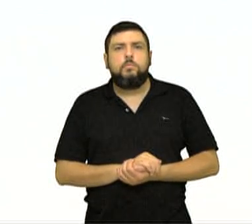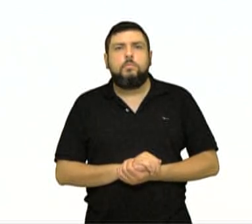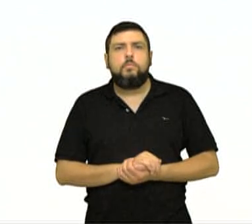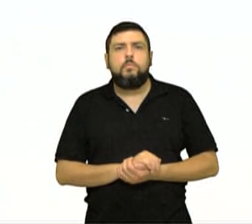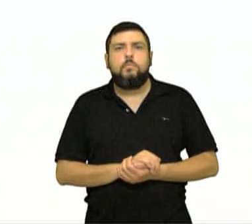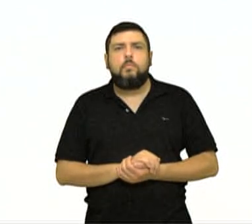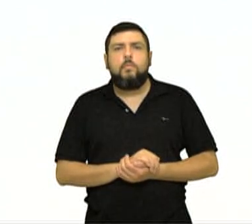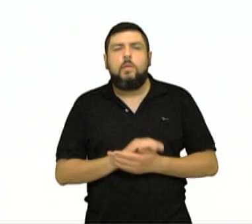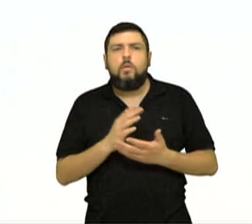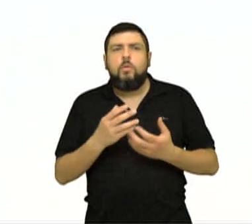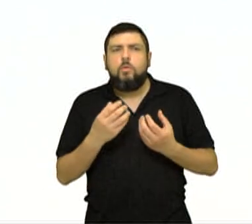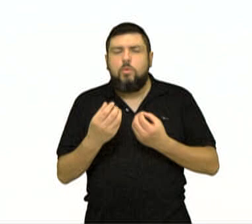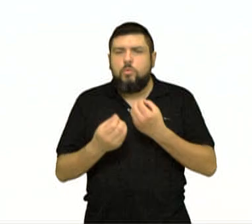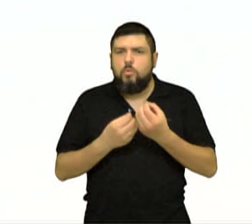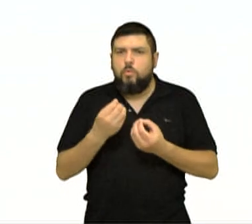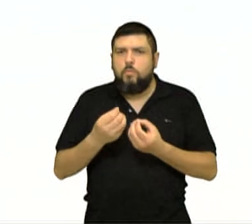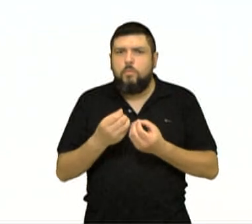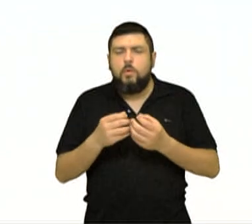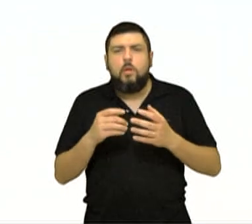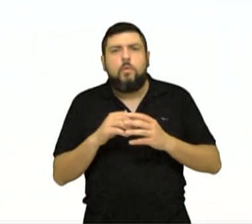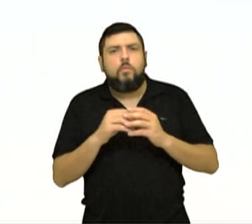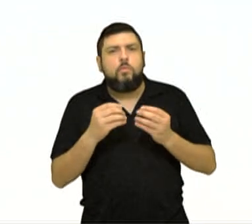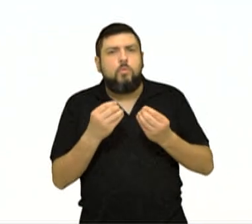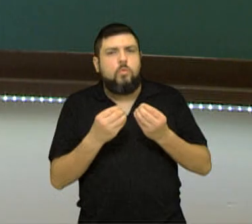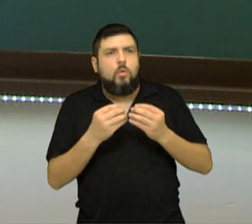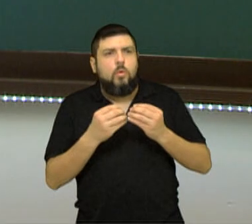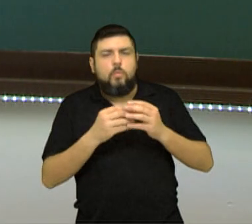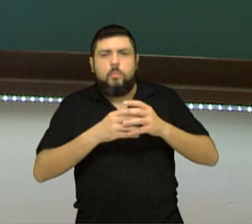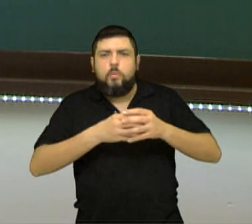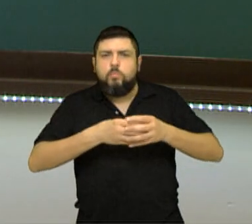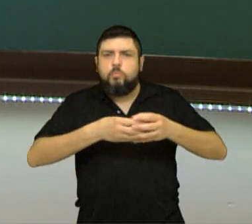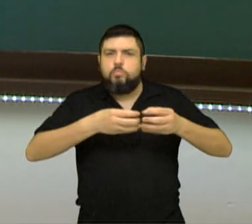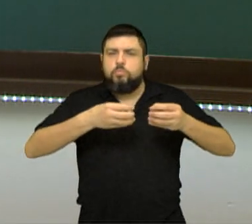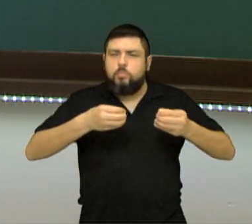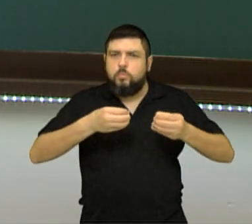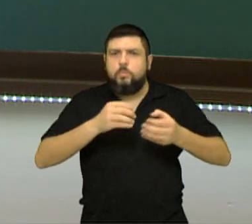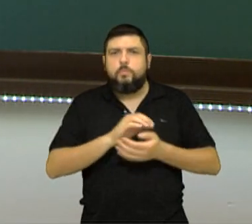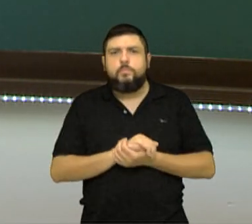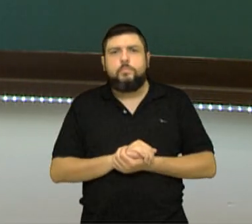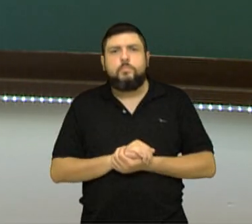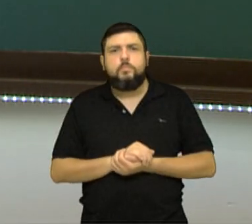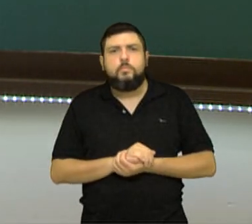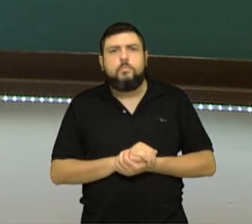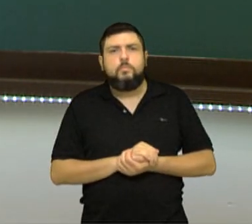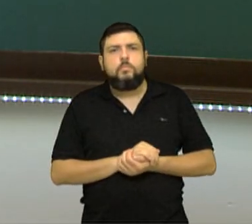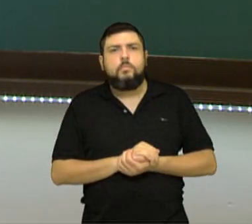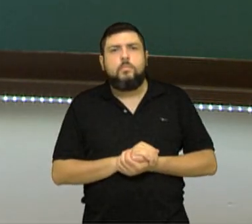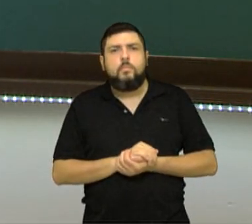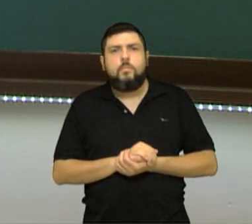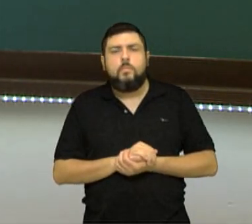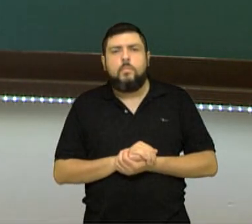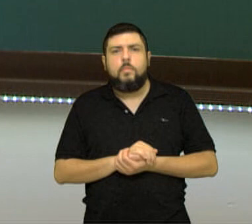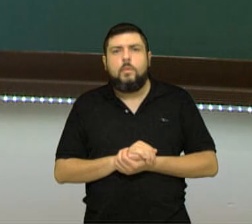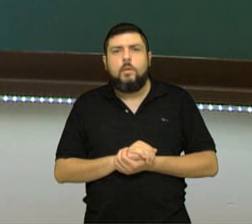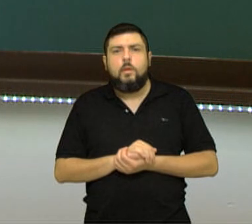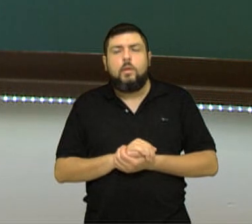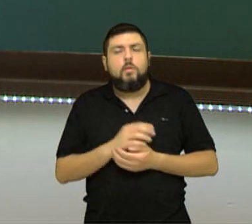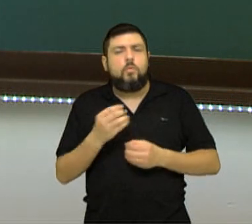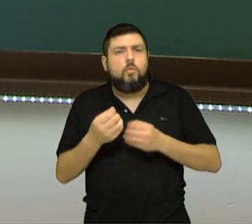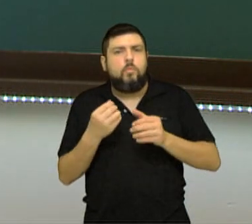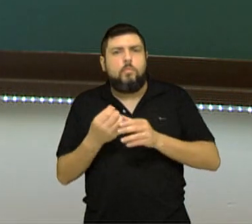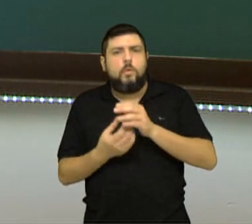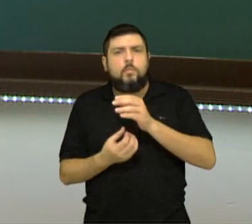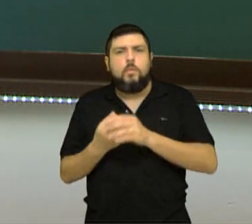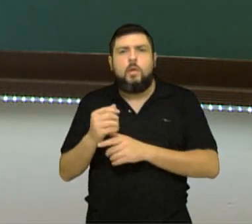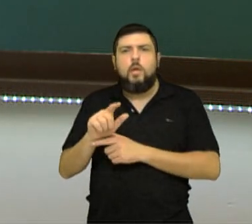reprodução sexuada e a tal da gametogênese que a gente está citando ali. Então, formação de gametas é o que a gente vai chamar